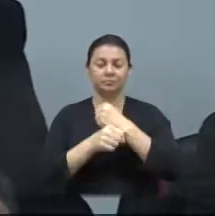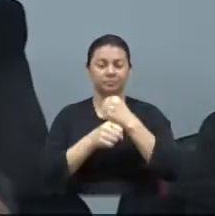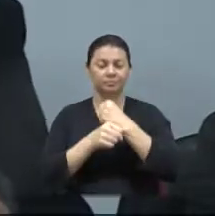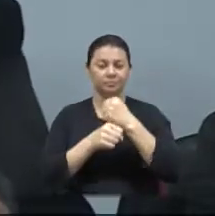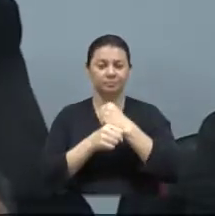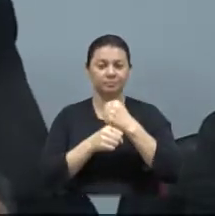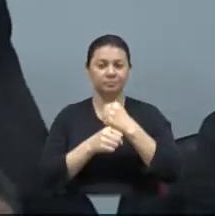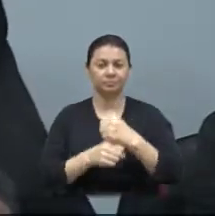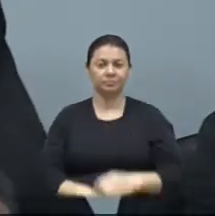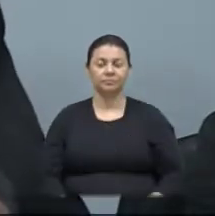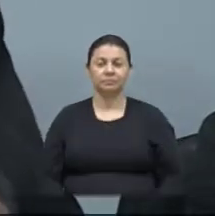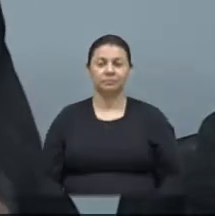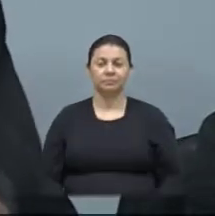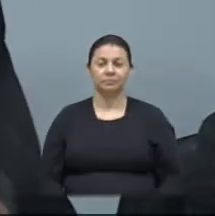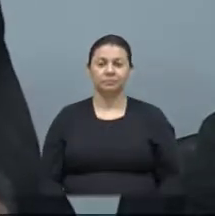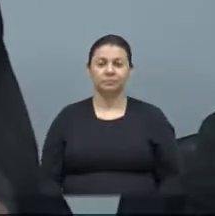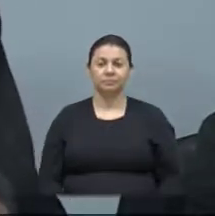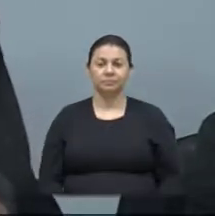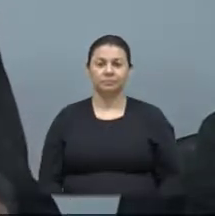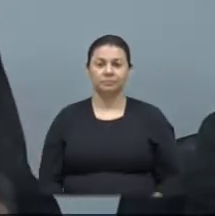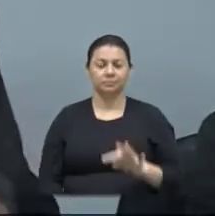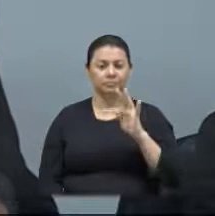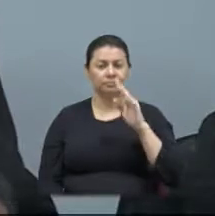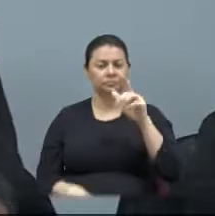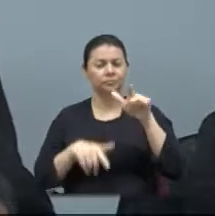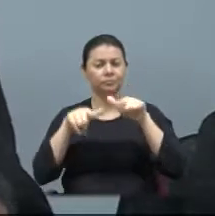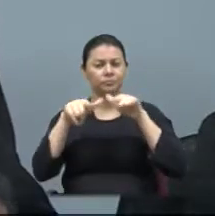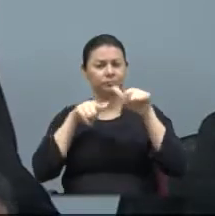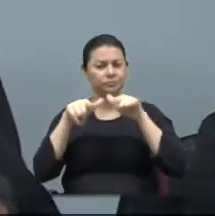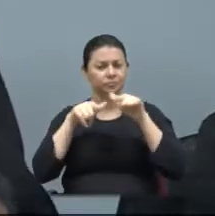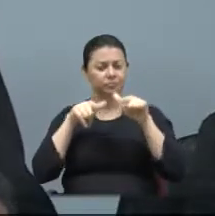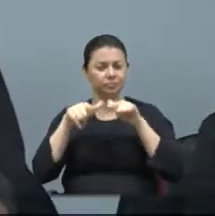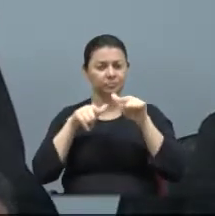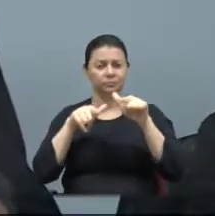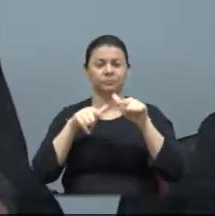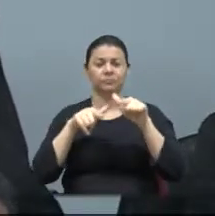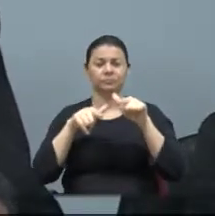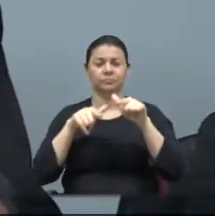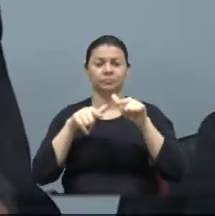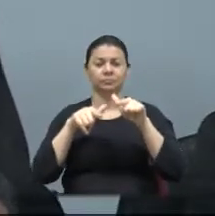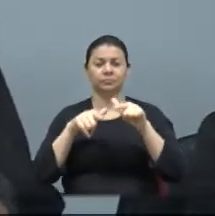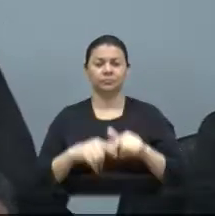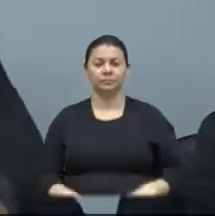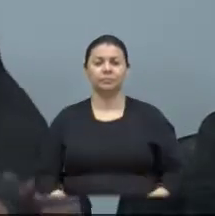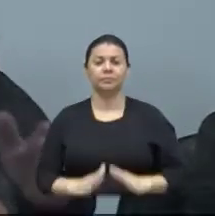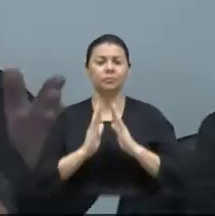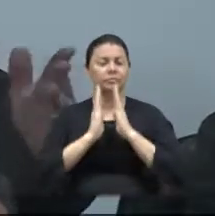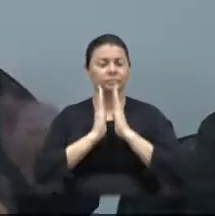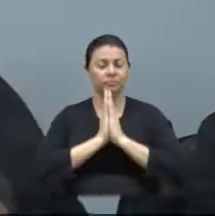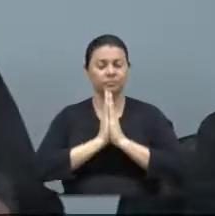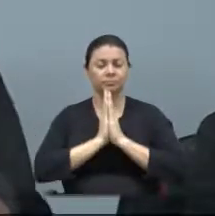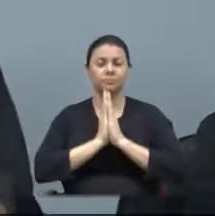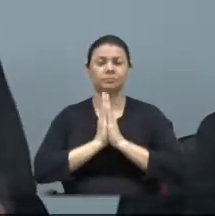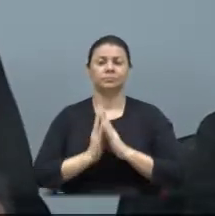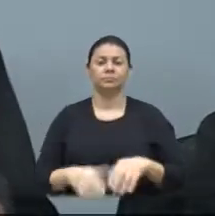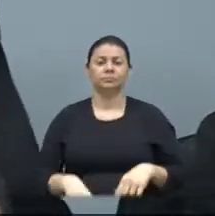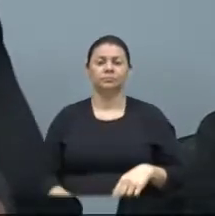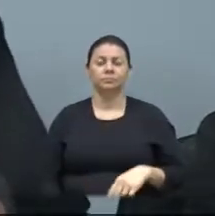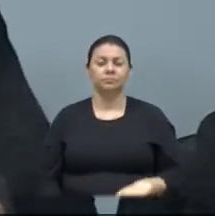todo o trabalho que é realizado pela igreja tenho lá vários parentes